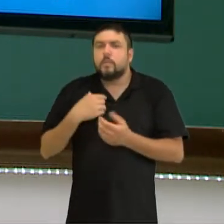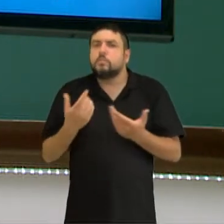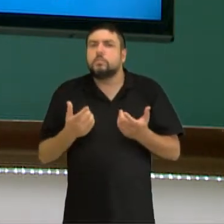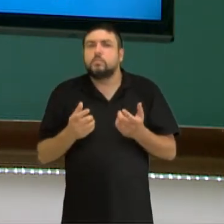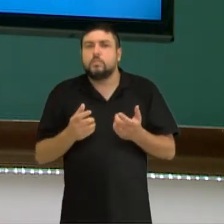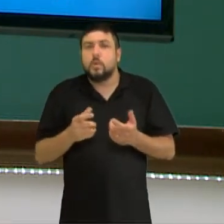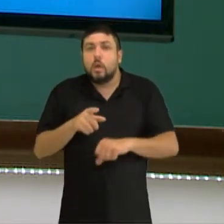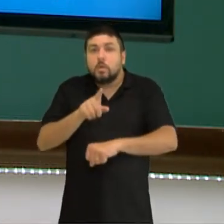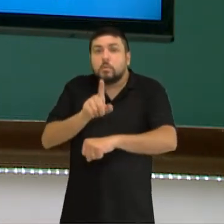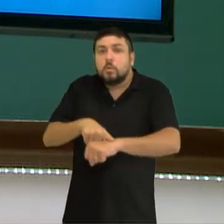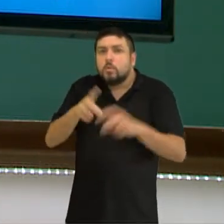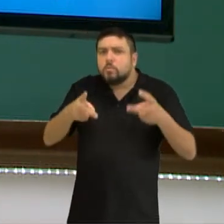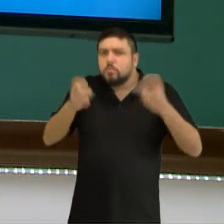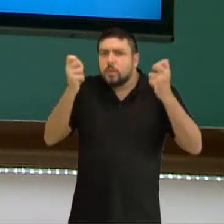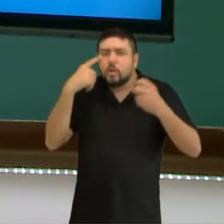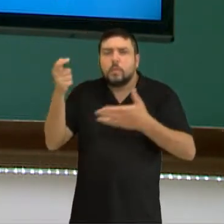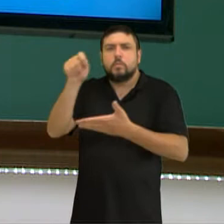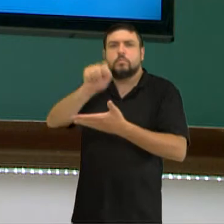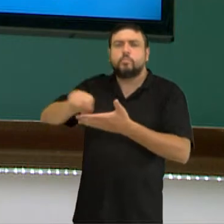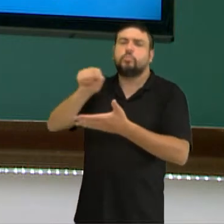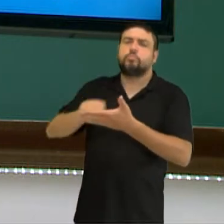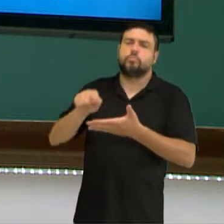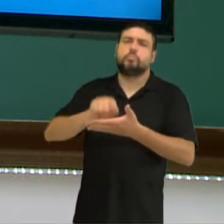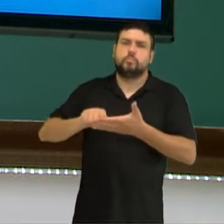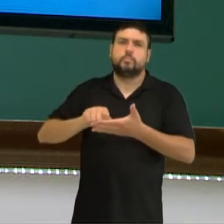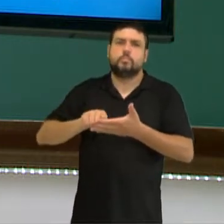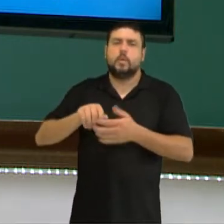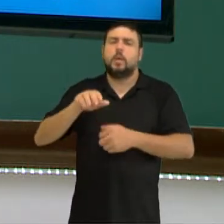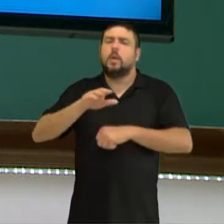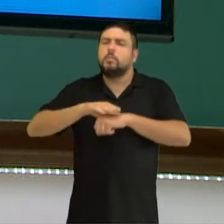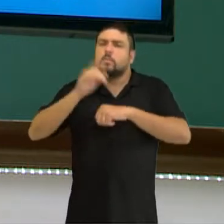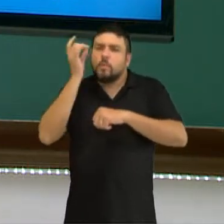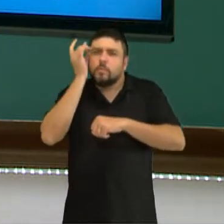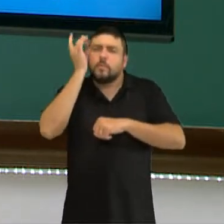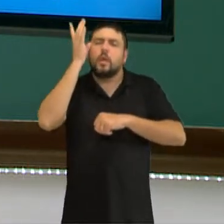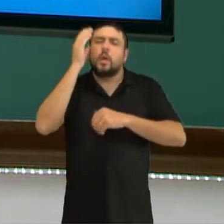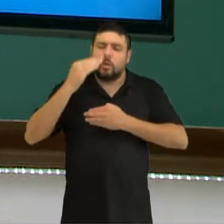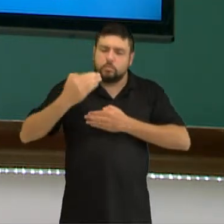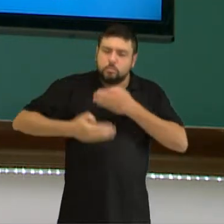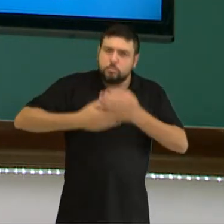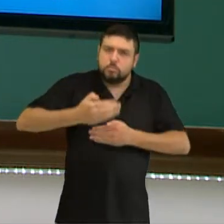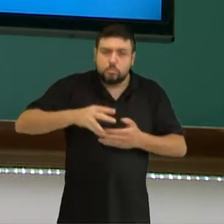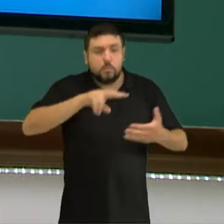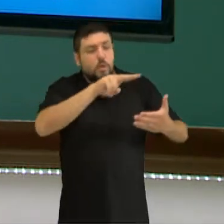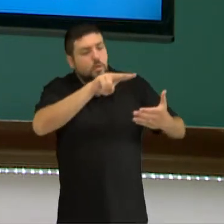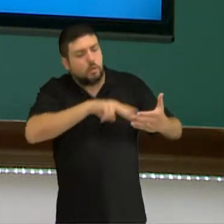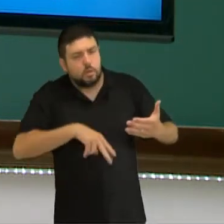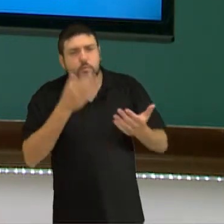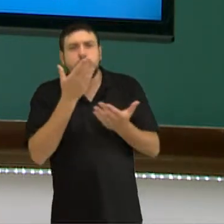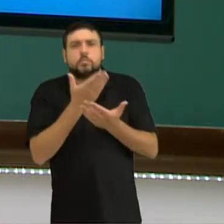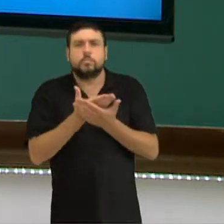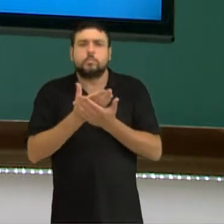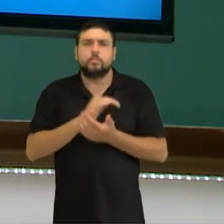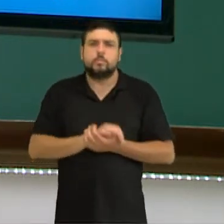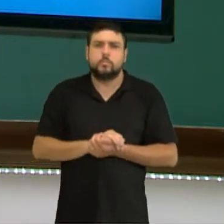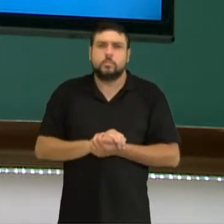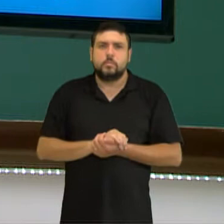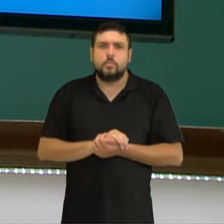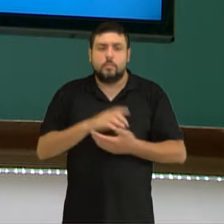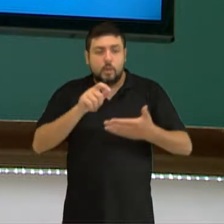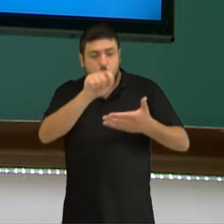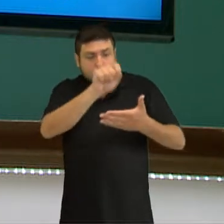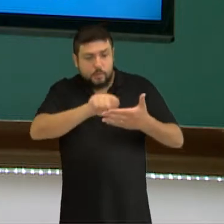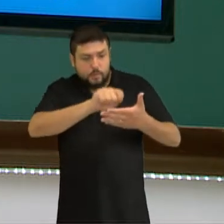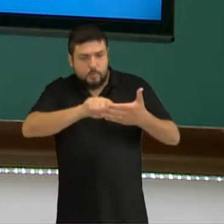significam. Anote, vai ficar mais fácil para você estudar depois. Então escreve no seu caderno, depois quando você